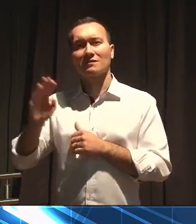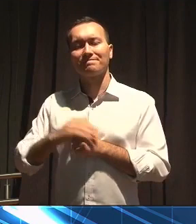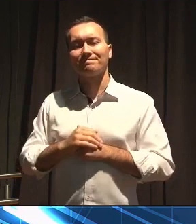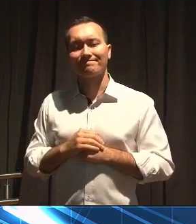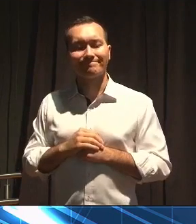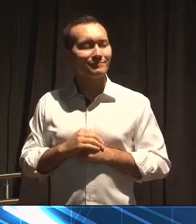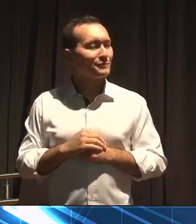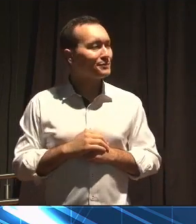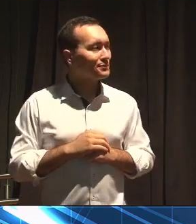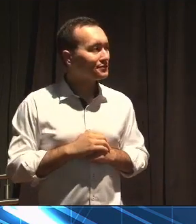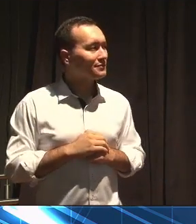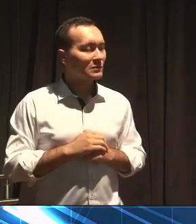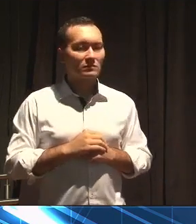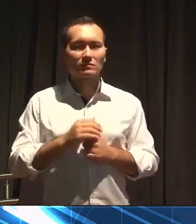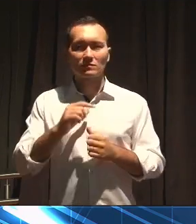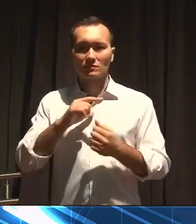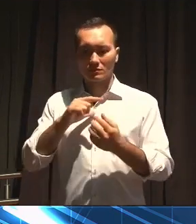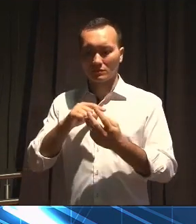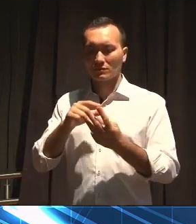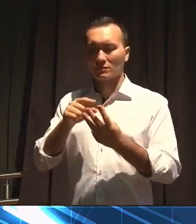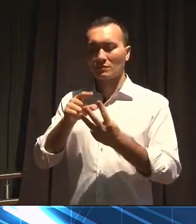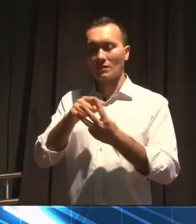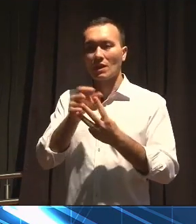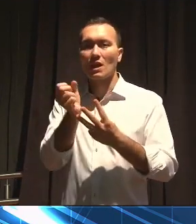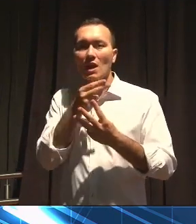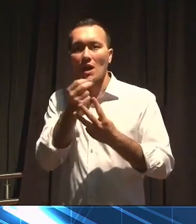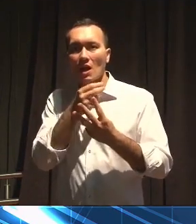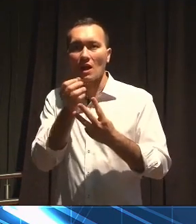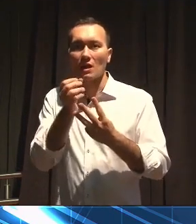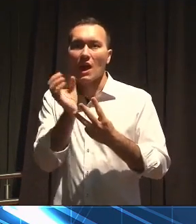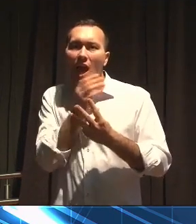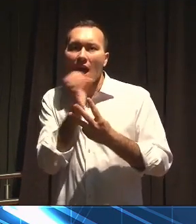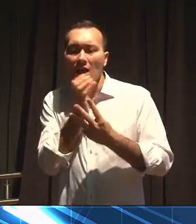também de redução de custos, né.